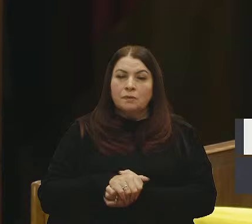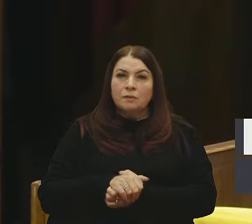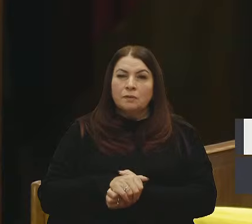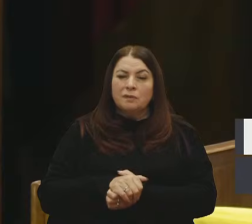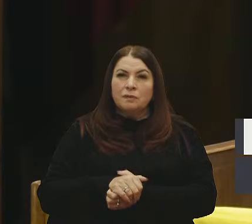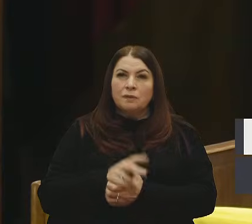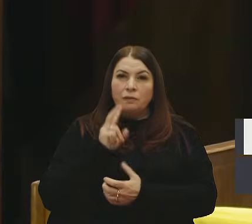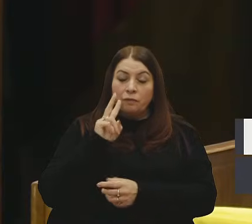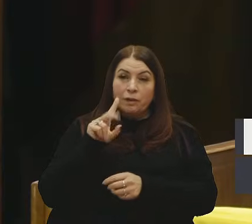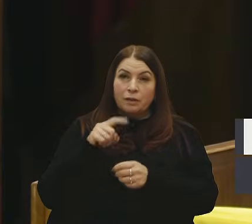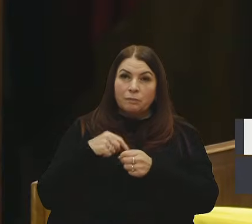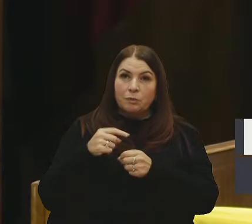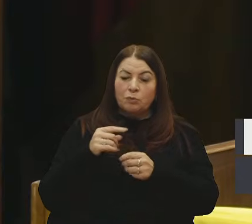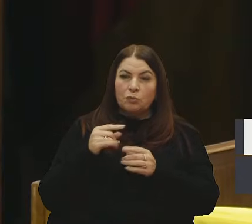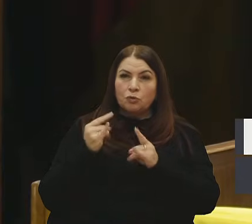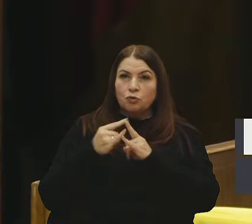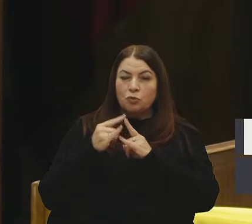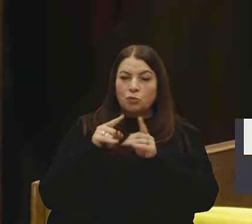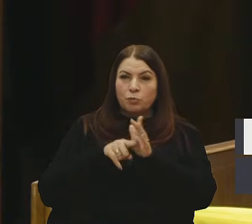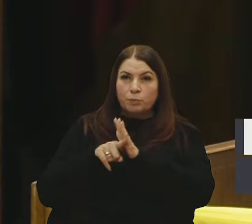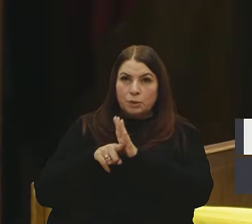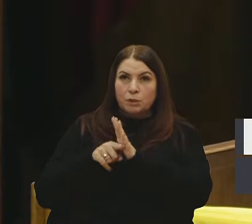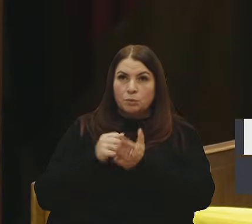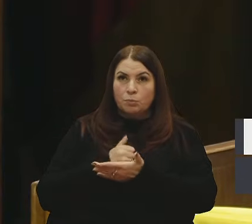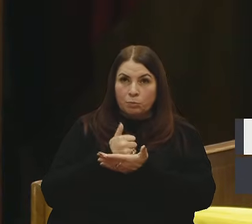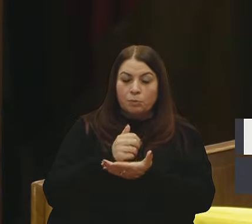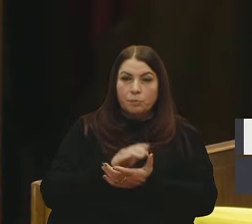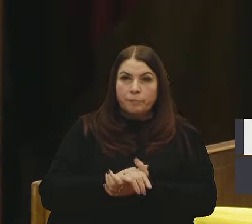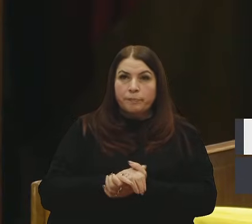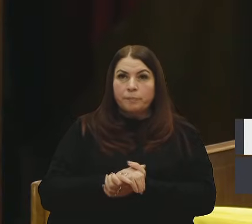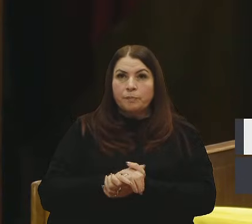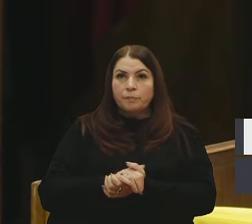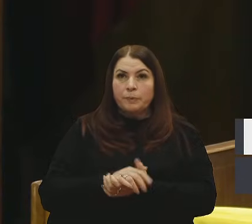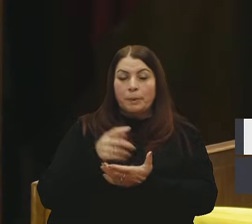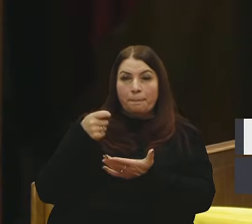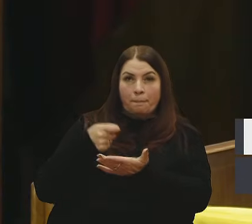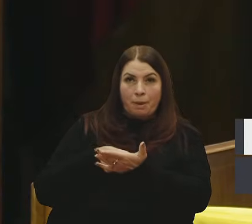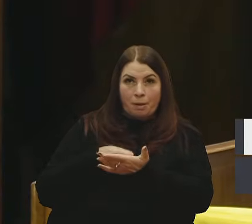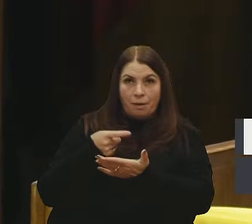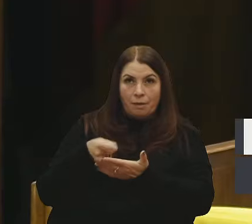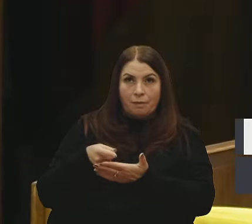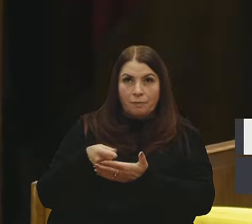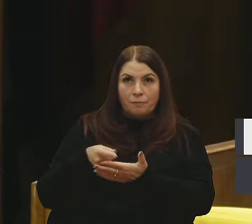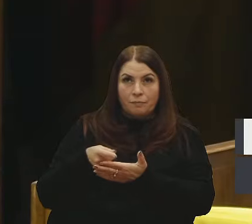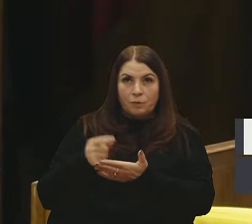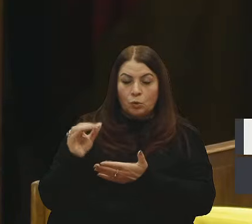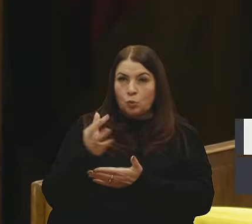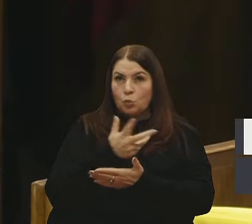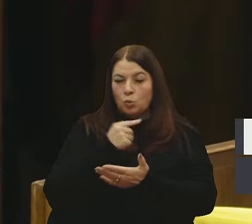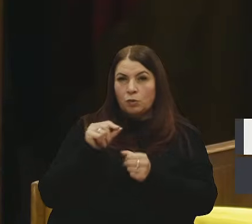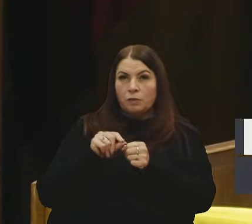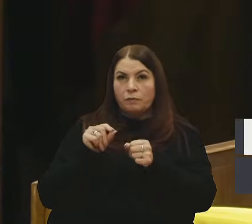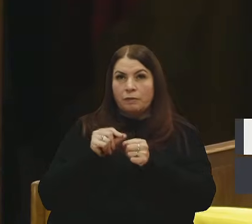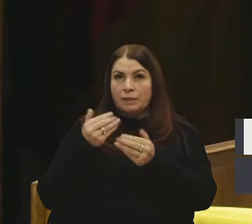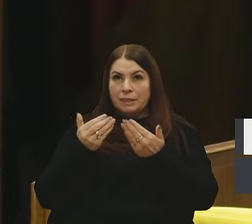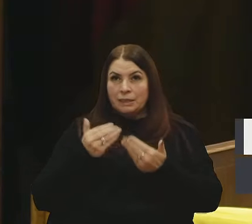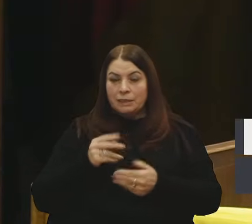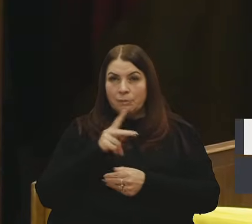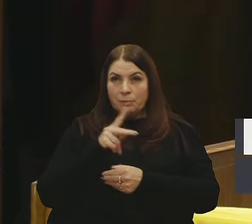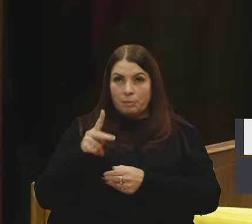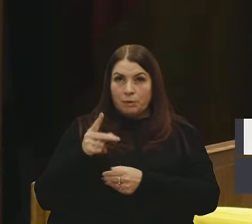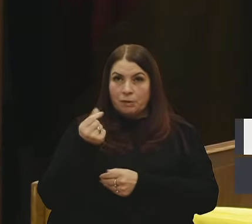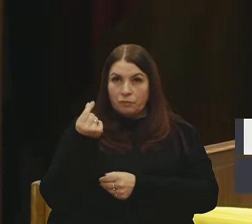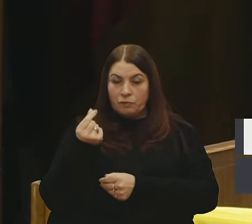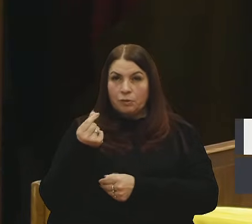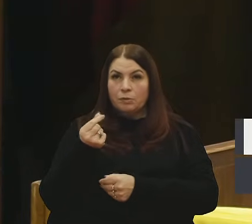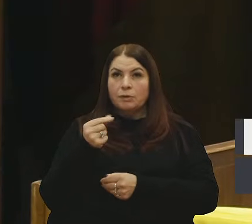independente e o Instituto de Pesquisa para Apoio e o Desembolso Efetivo todos que vão fazer análise da PPP de